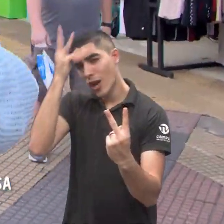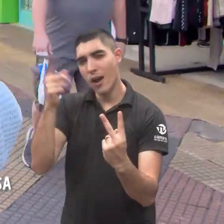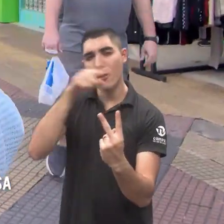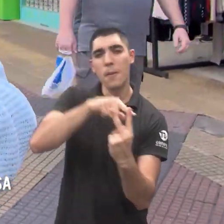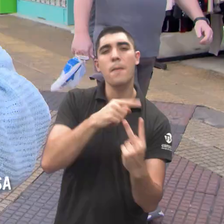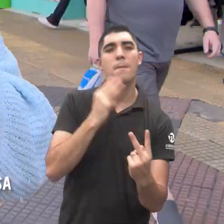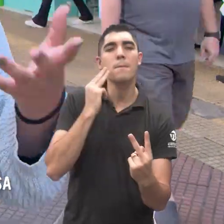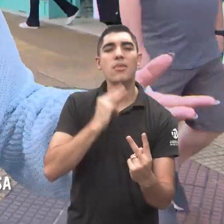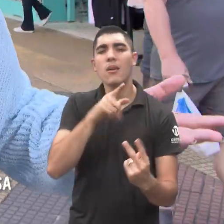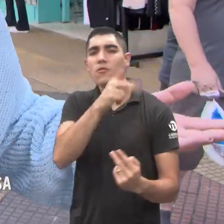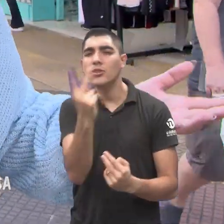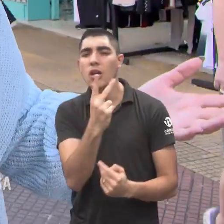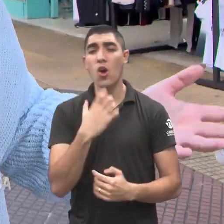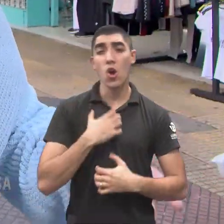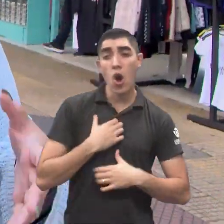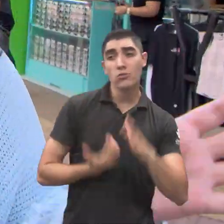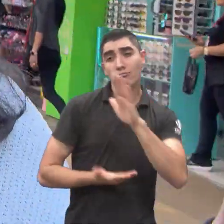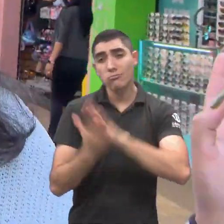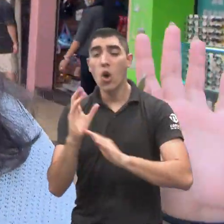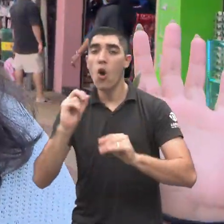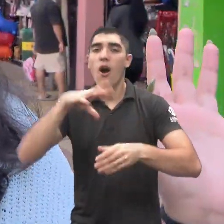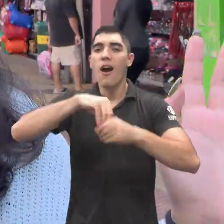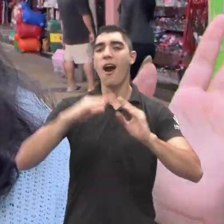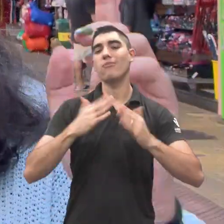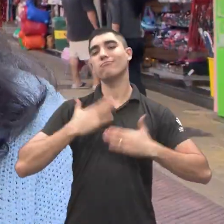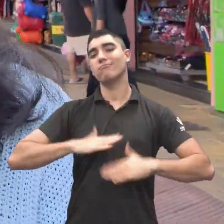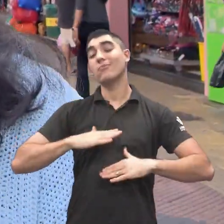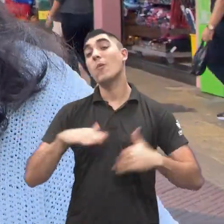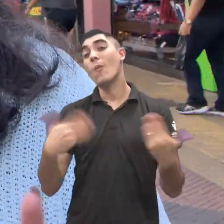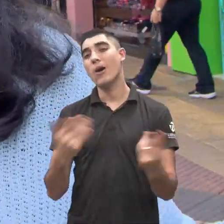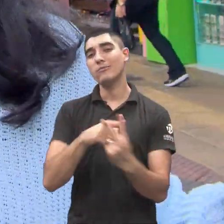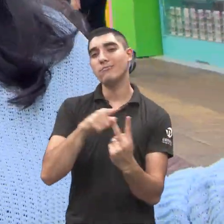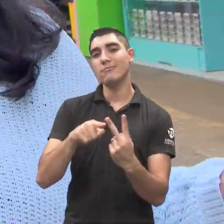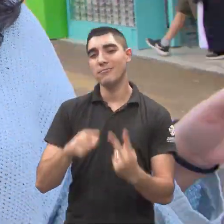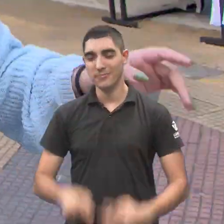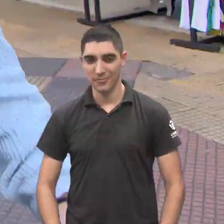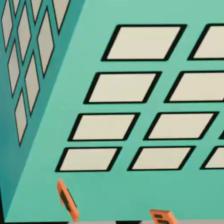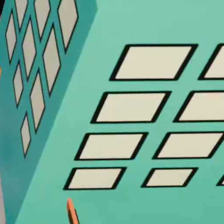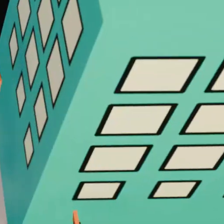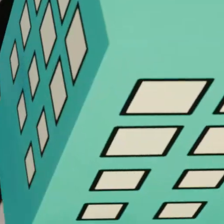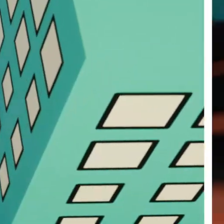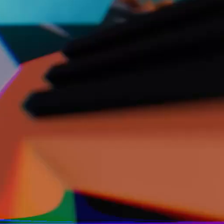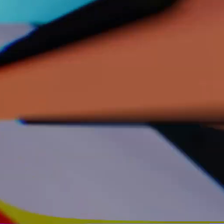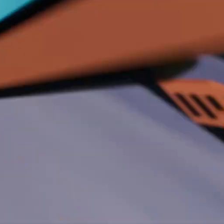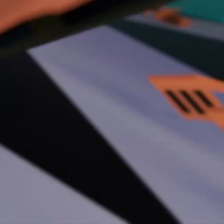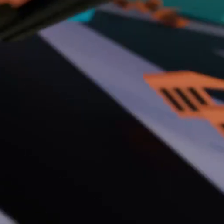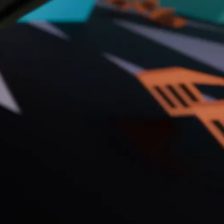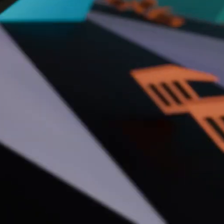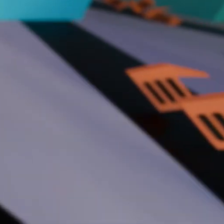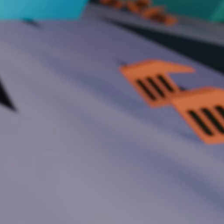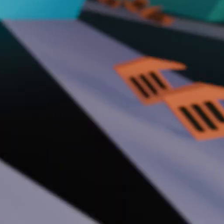saber de vocês aí do estúdio. O que vocês preferem? Curtir um rolezão ou ficar em casa aproveitando?